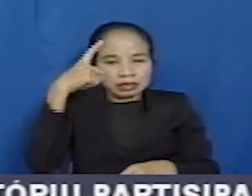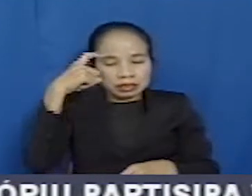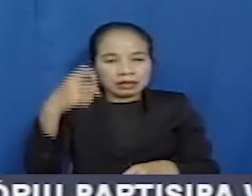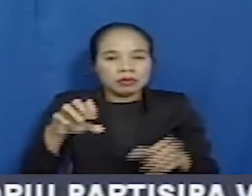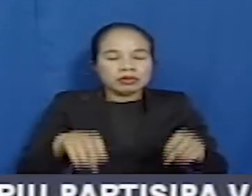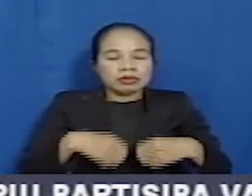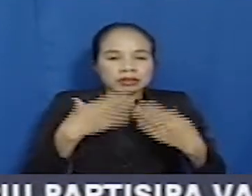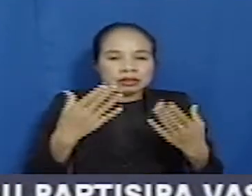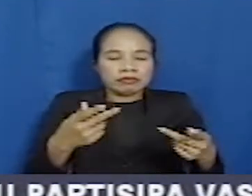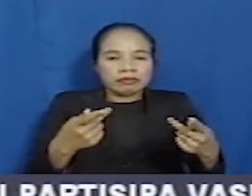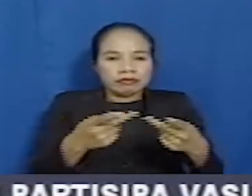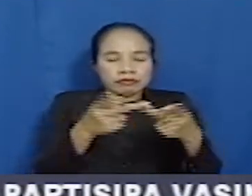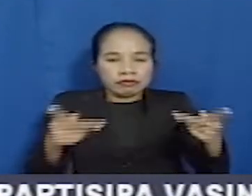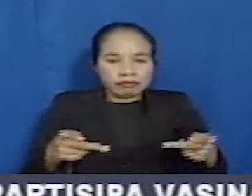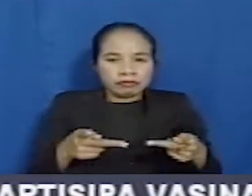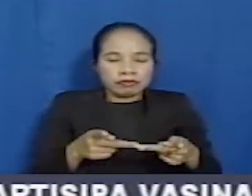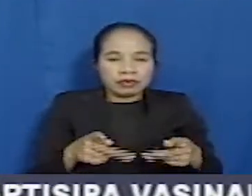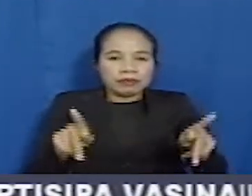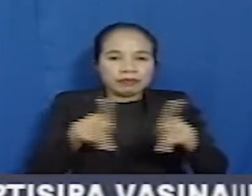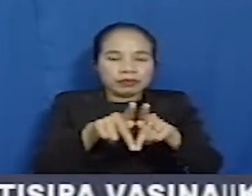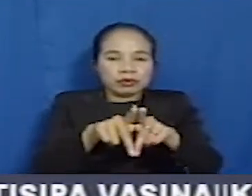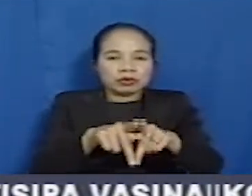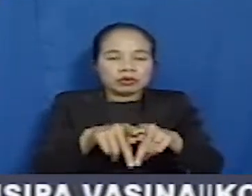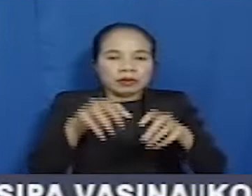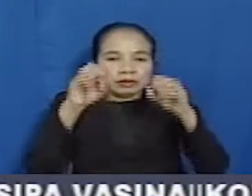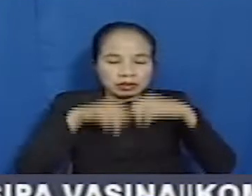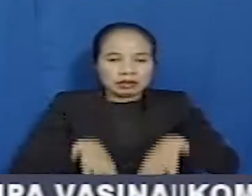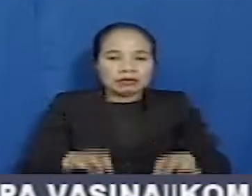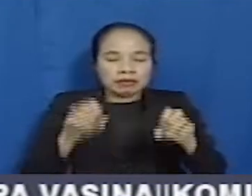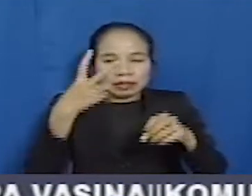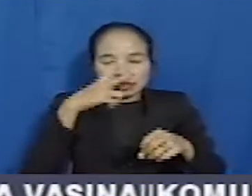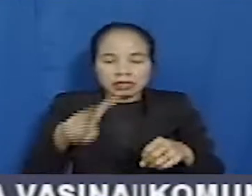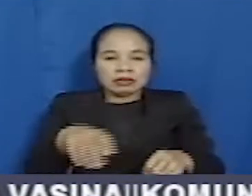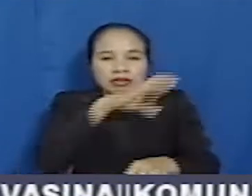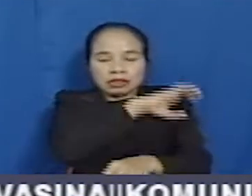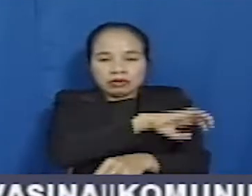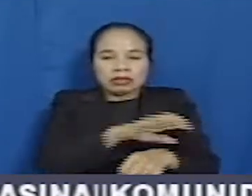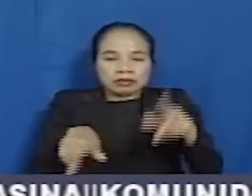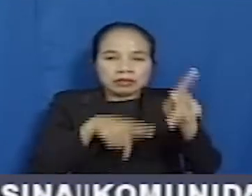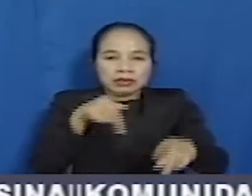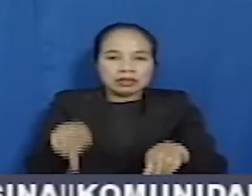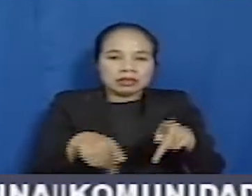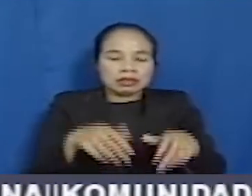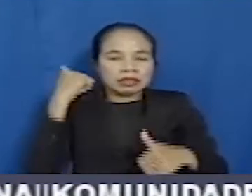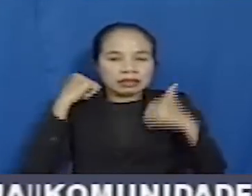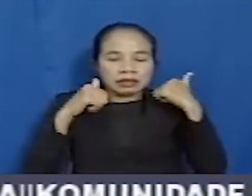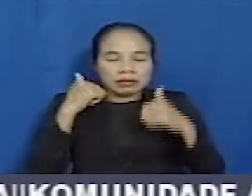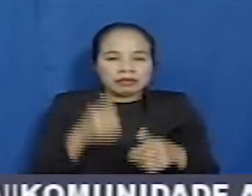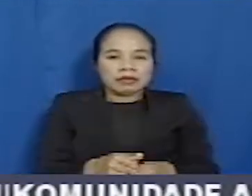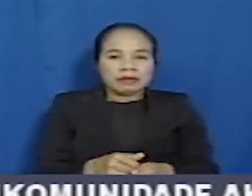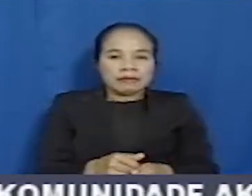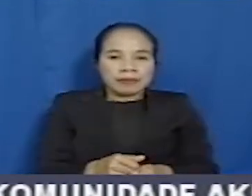com instalação posto marítima ne, pela zura ona segurança batividade cidadão sira nian iha posto refere. Me